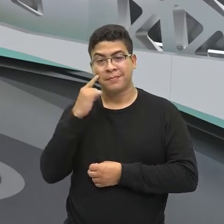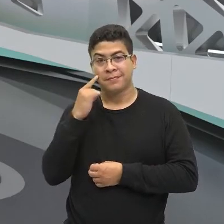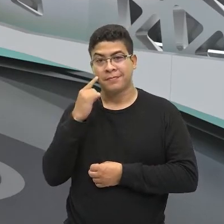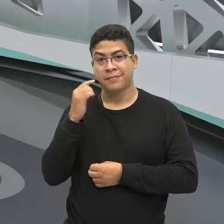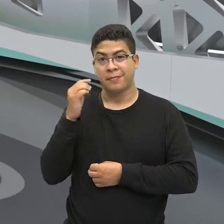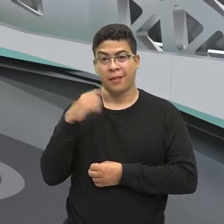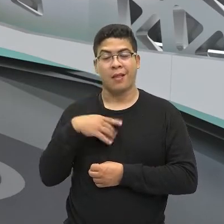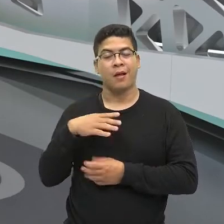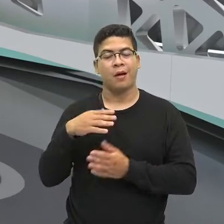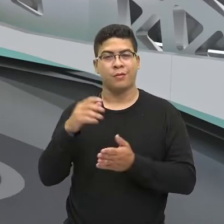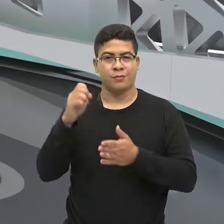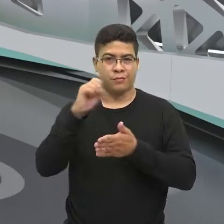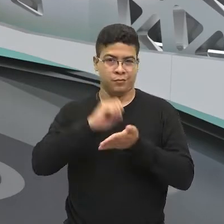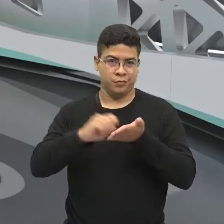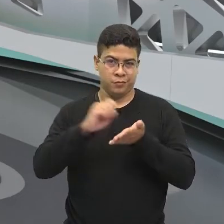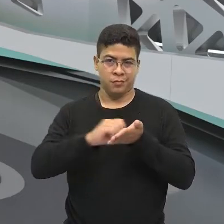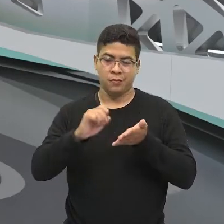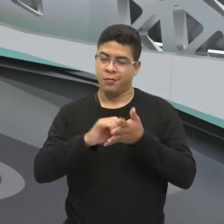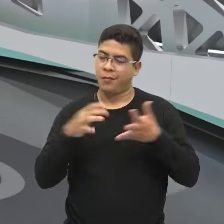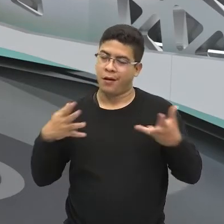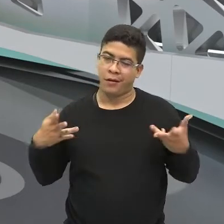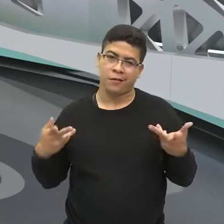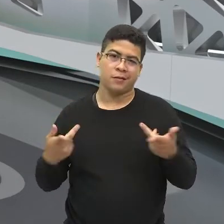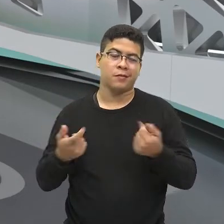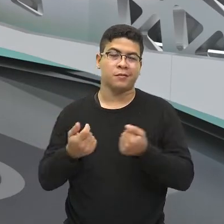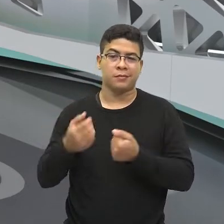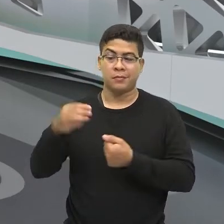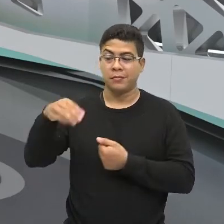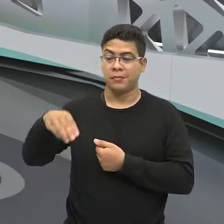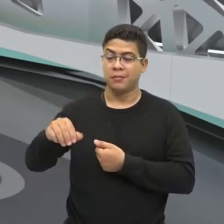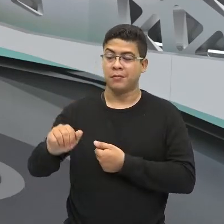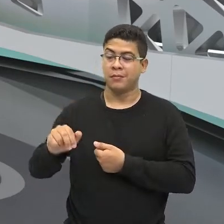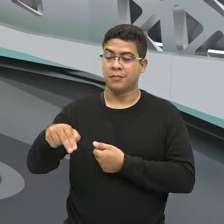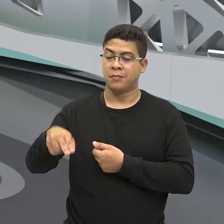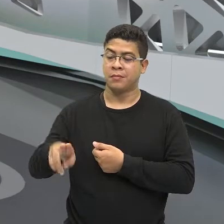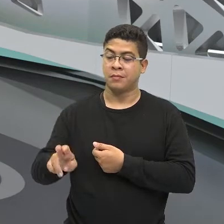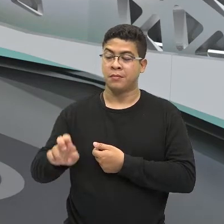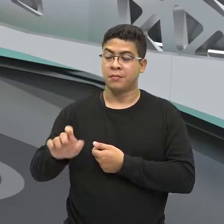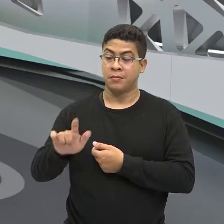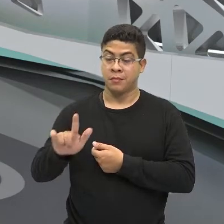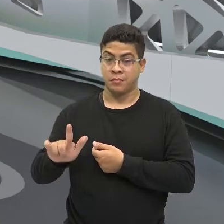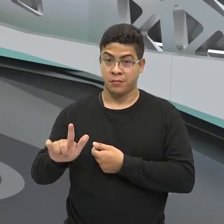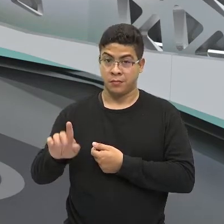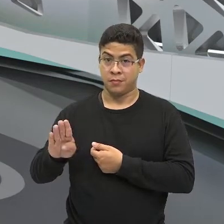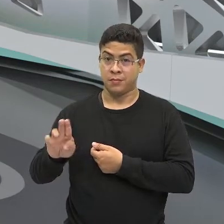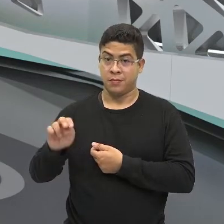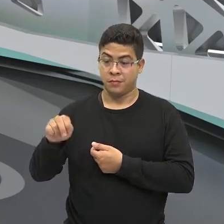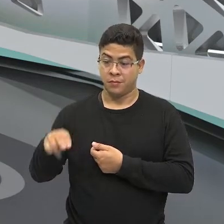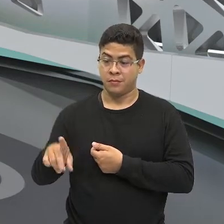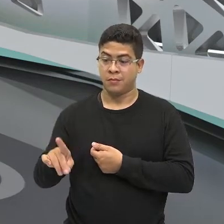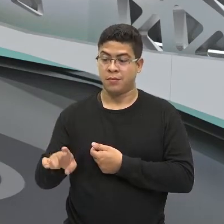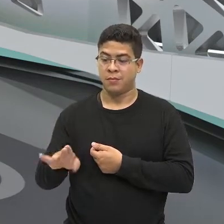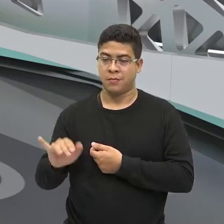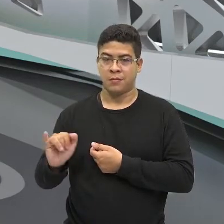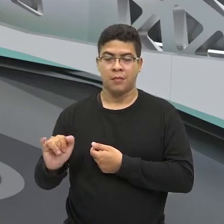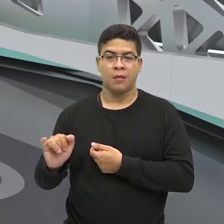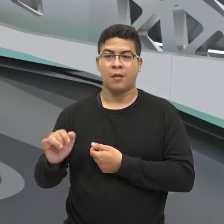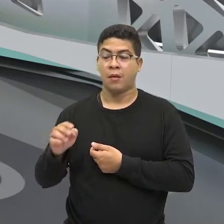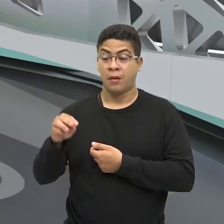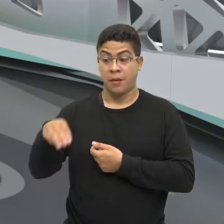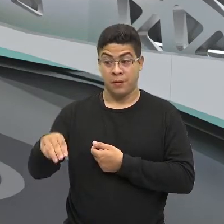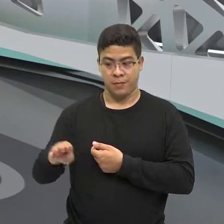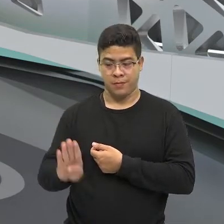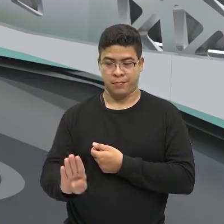autor maravilhoso chamado Manuel Bandeira, considerado um dos heróis do modernismo